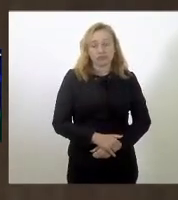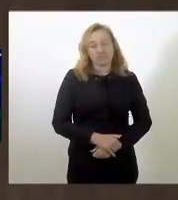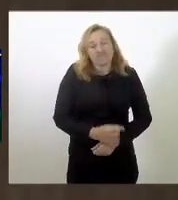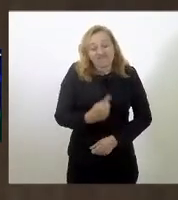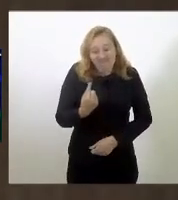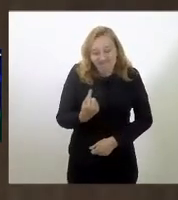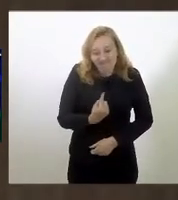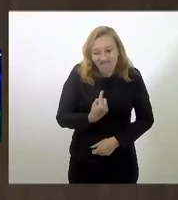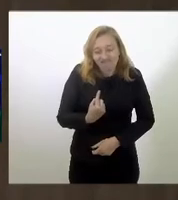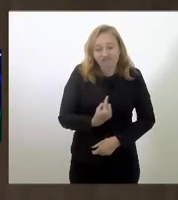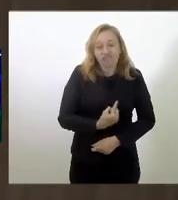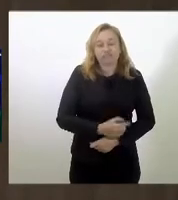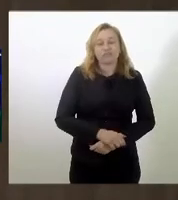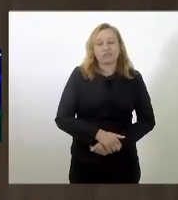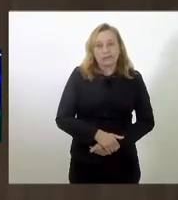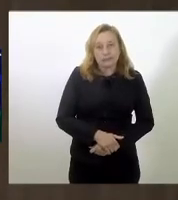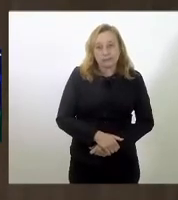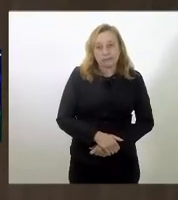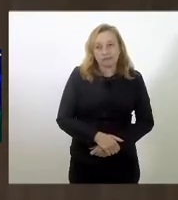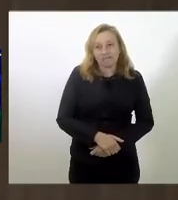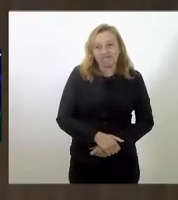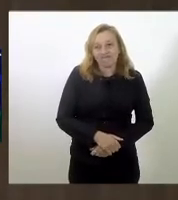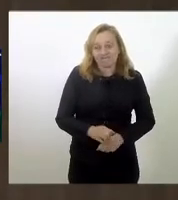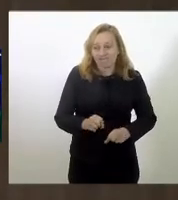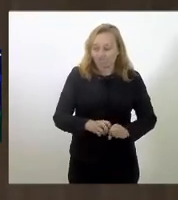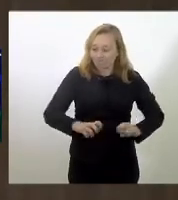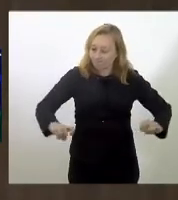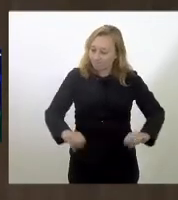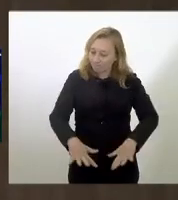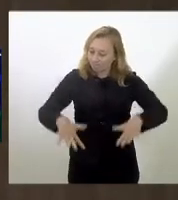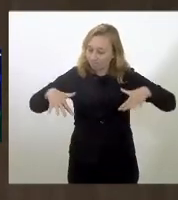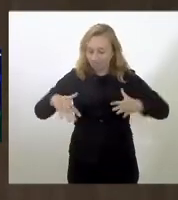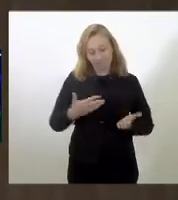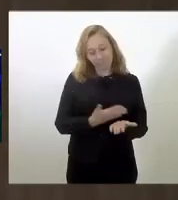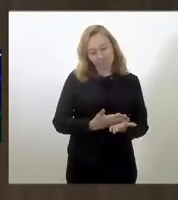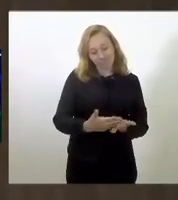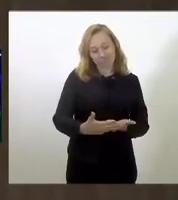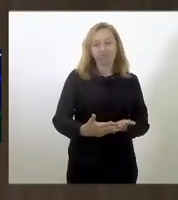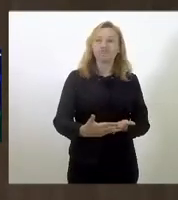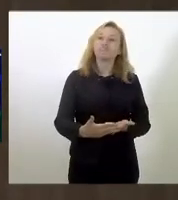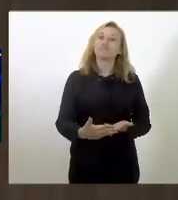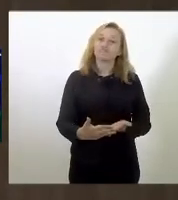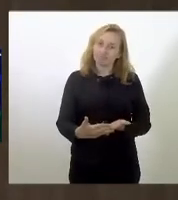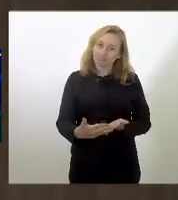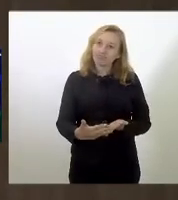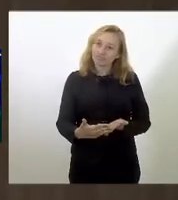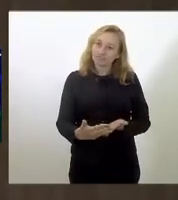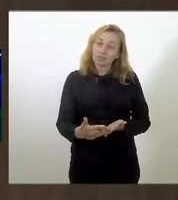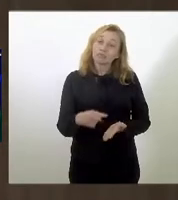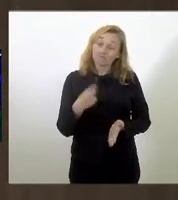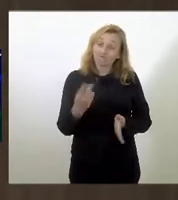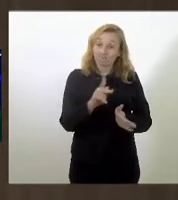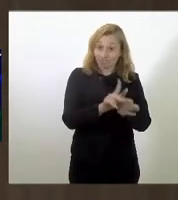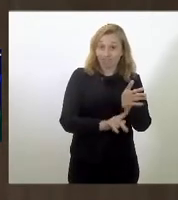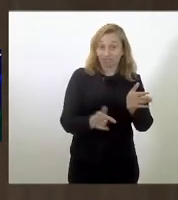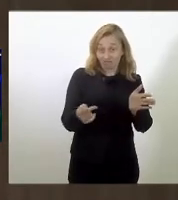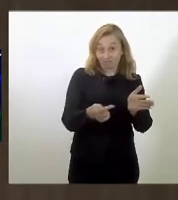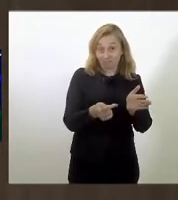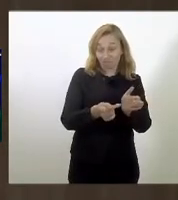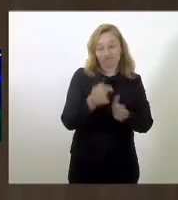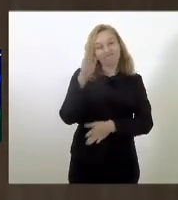gente abrir o plenário dessa casa com esse projeto de lei